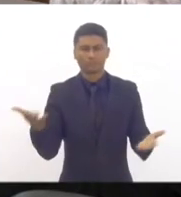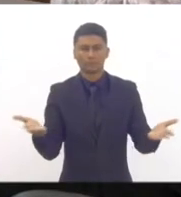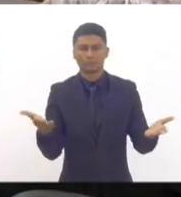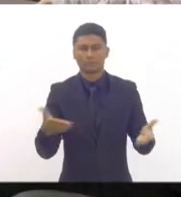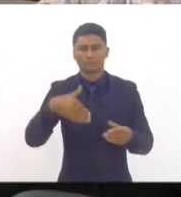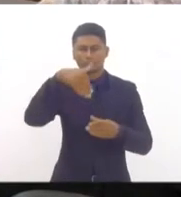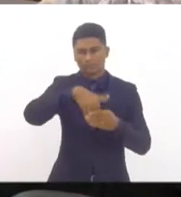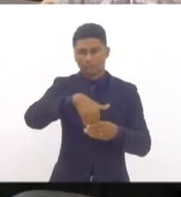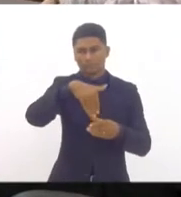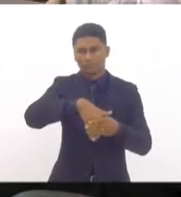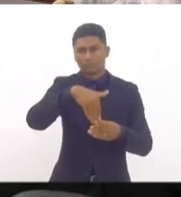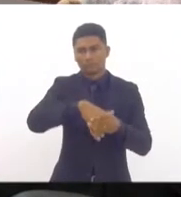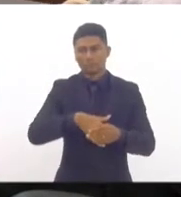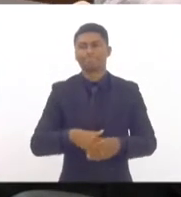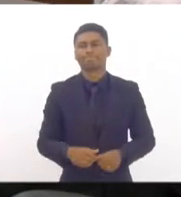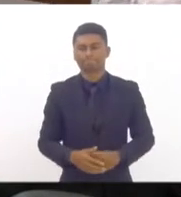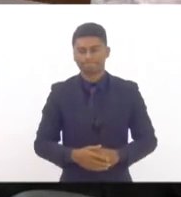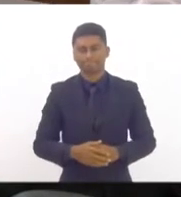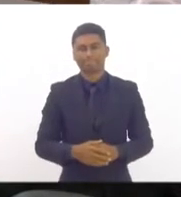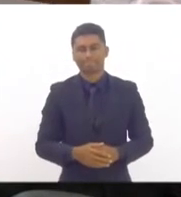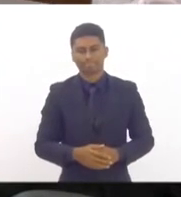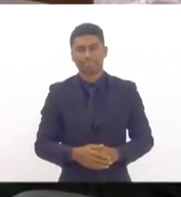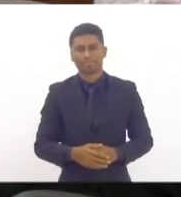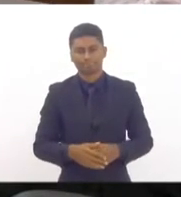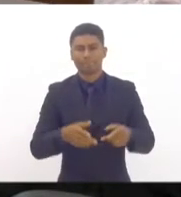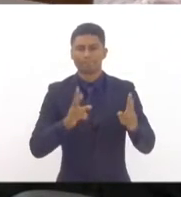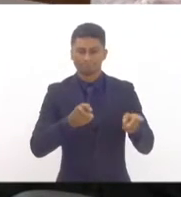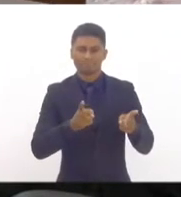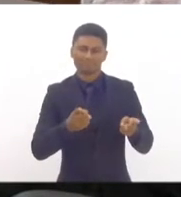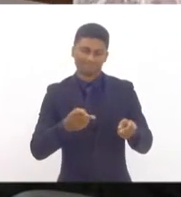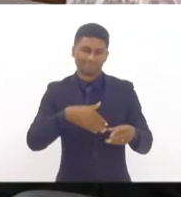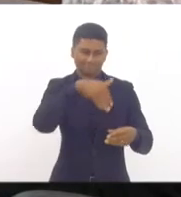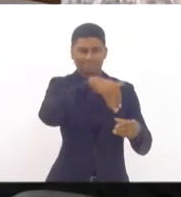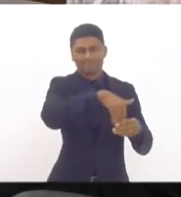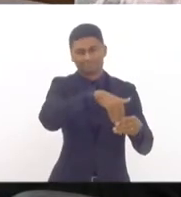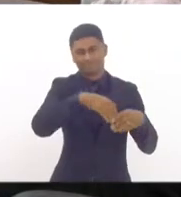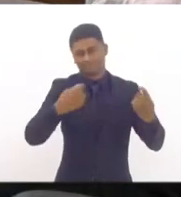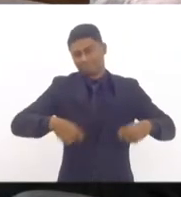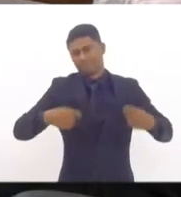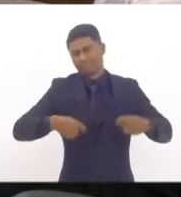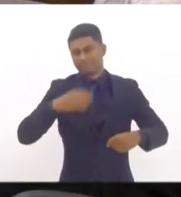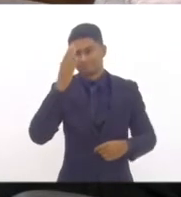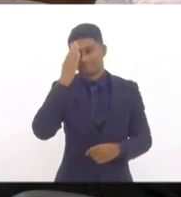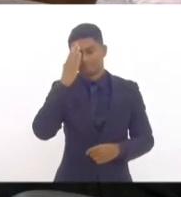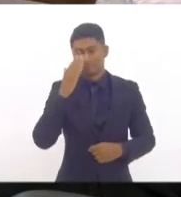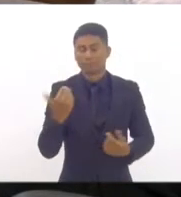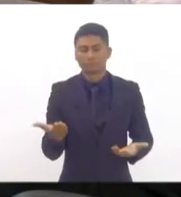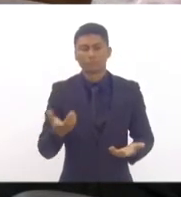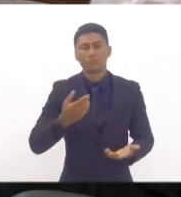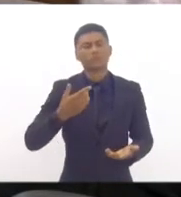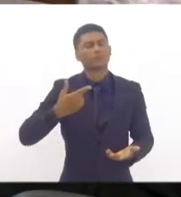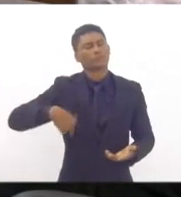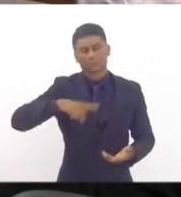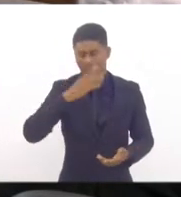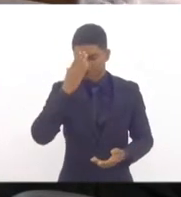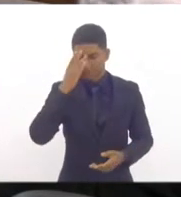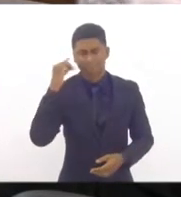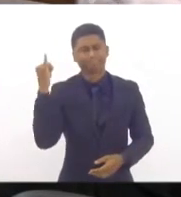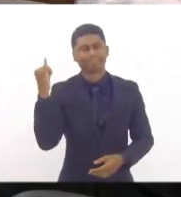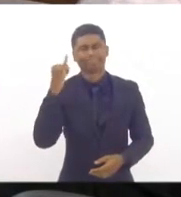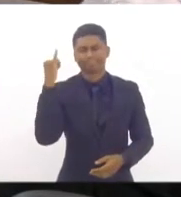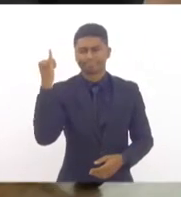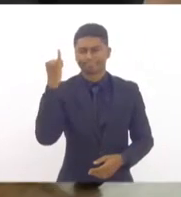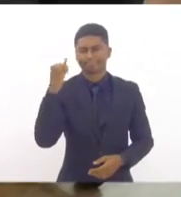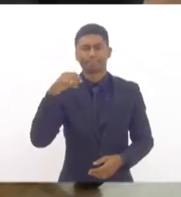esse ritual que se repete periodicamente e que a gente sempre constata a importância desse espaço, a